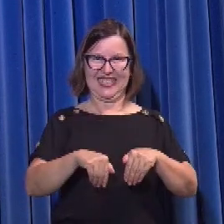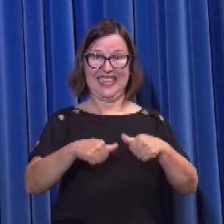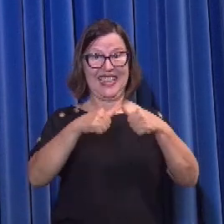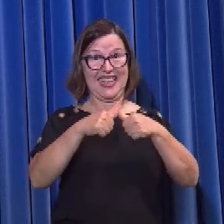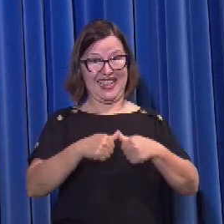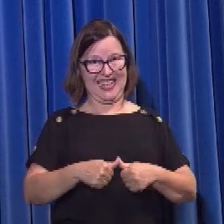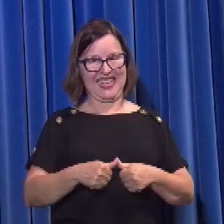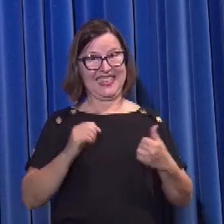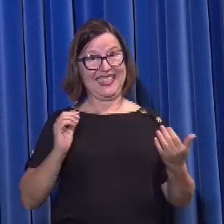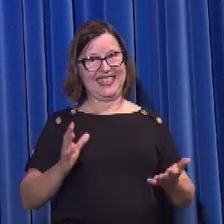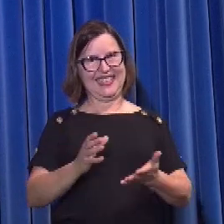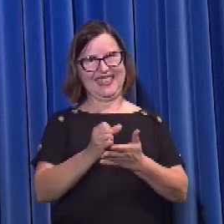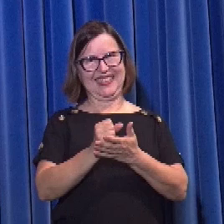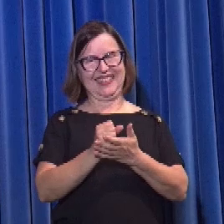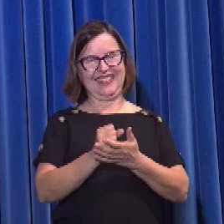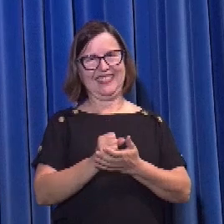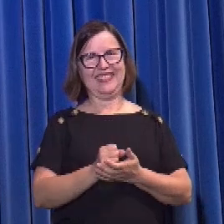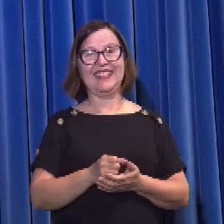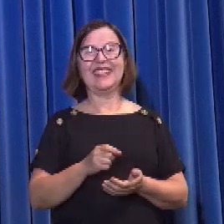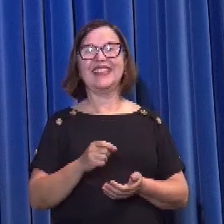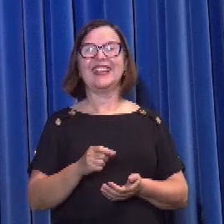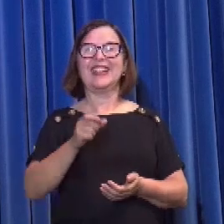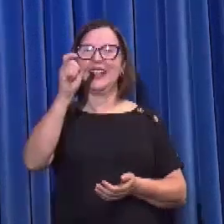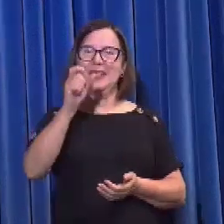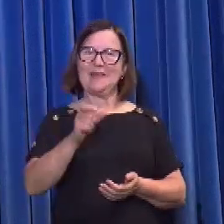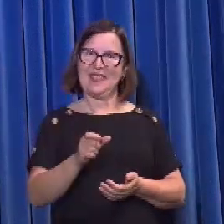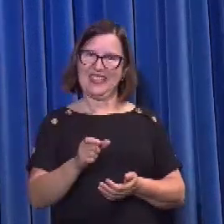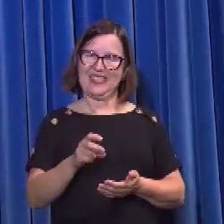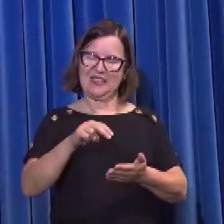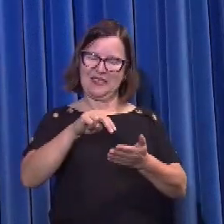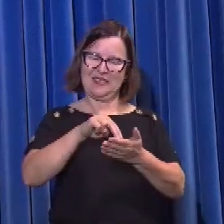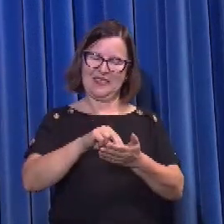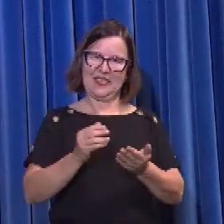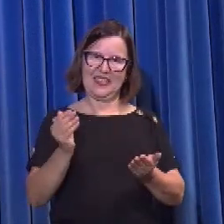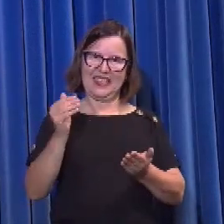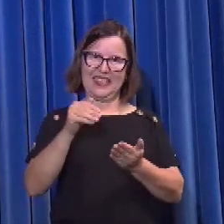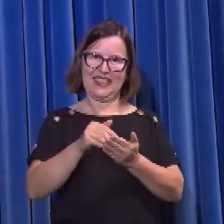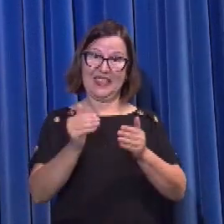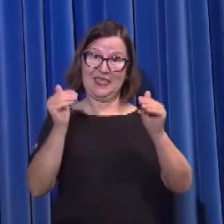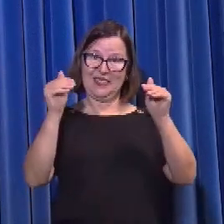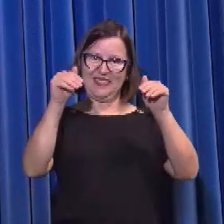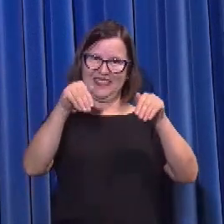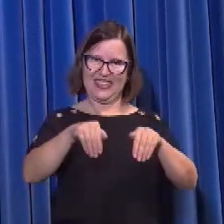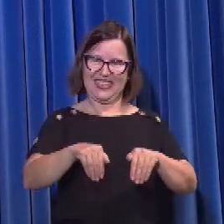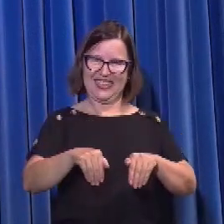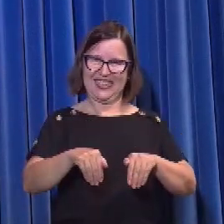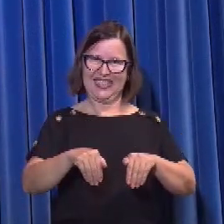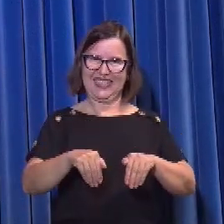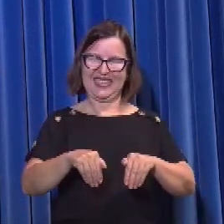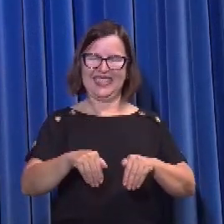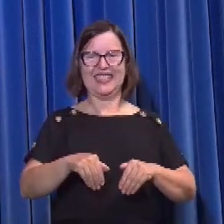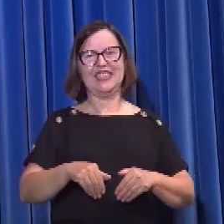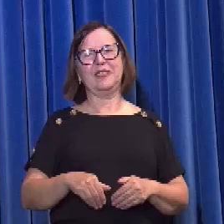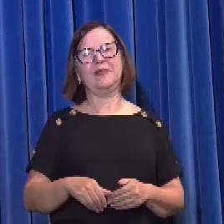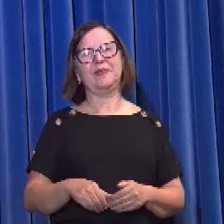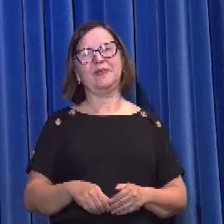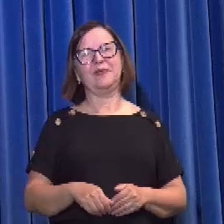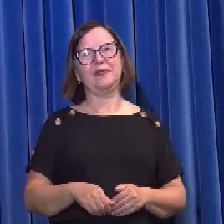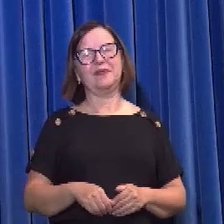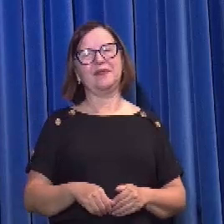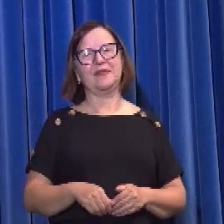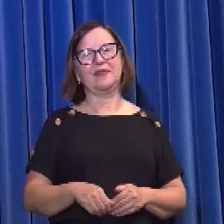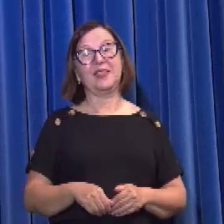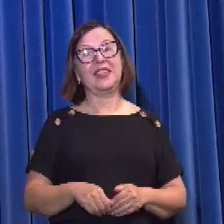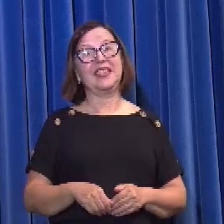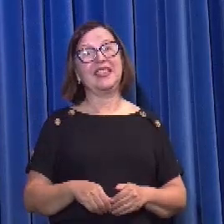será salvo. Quem persevera até o fim, ao fim ou até o fim, é aquele que nasceu de